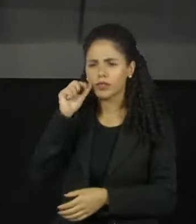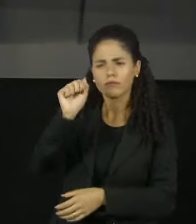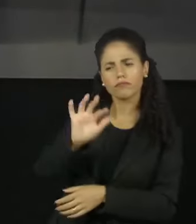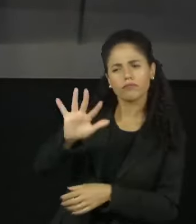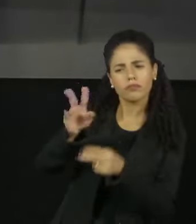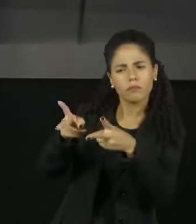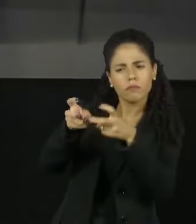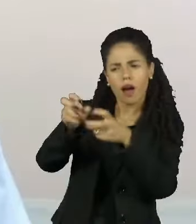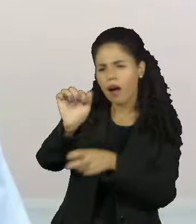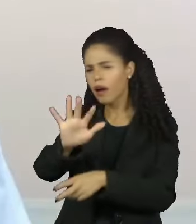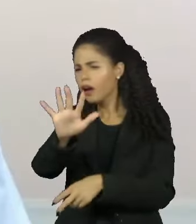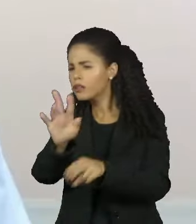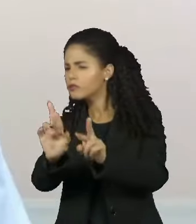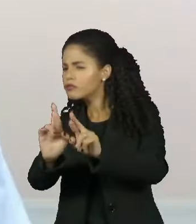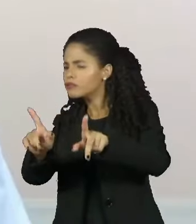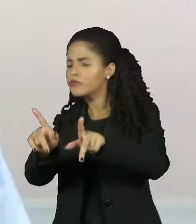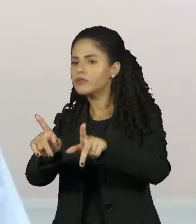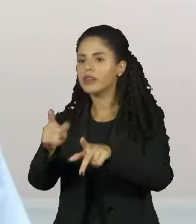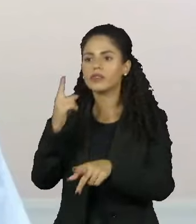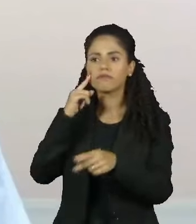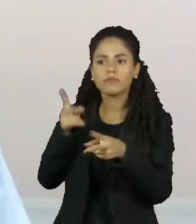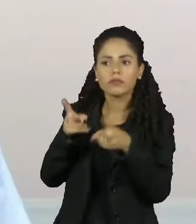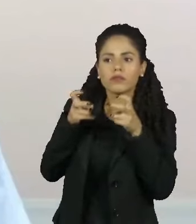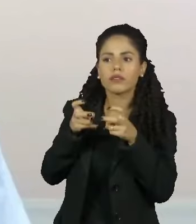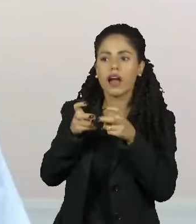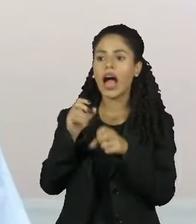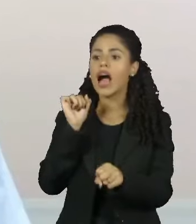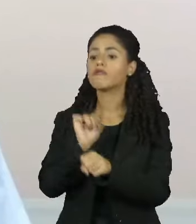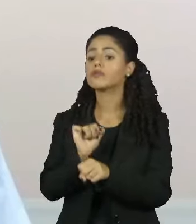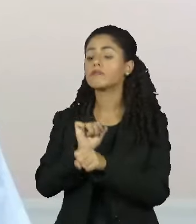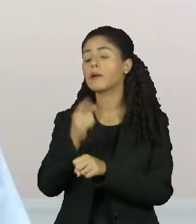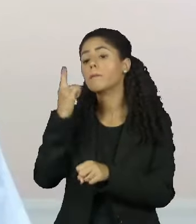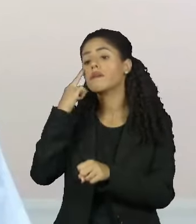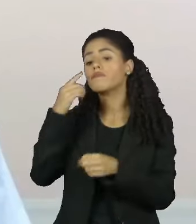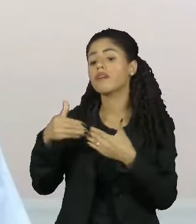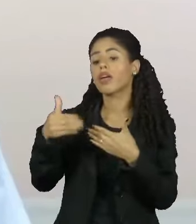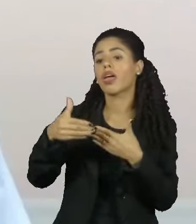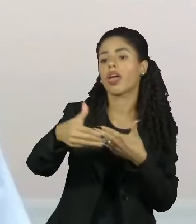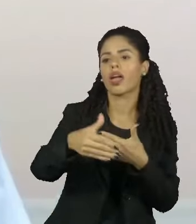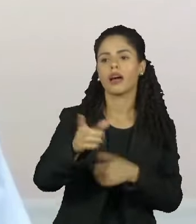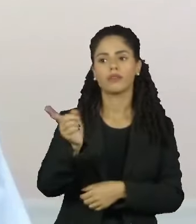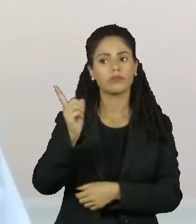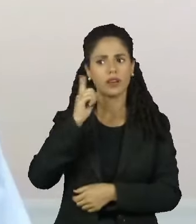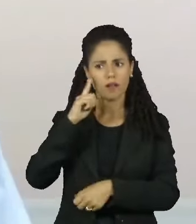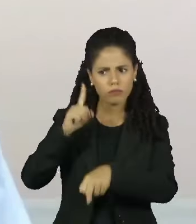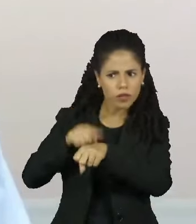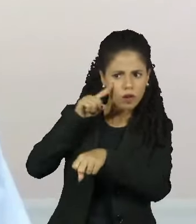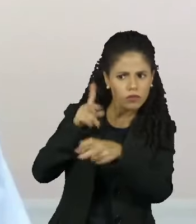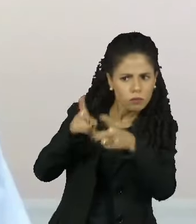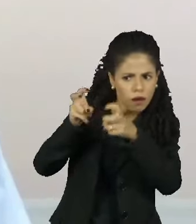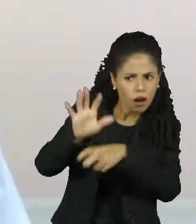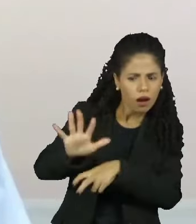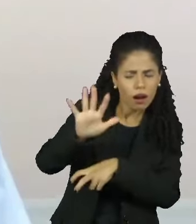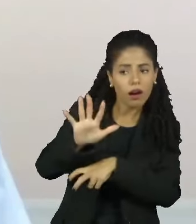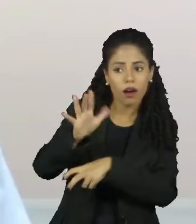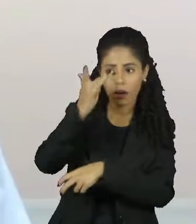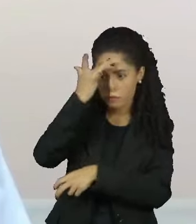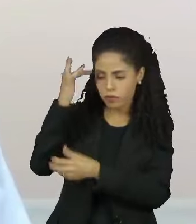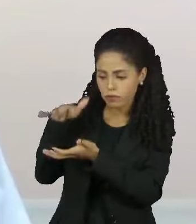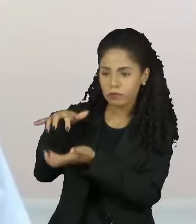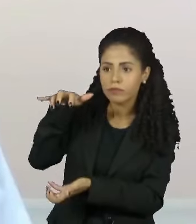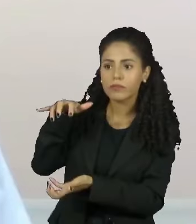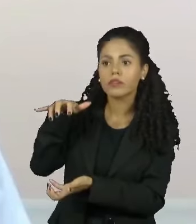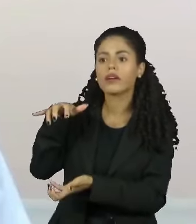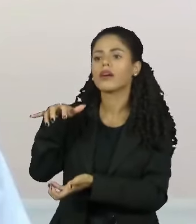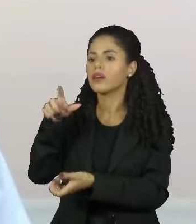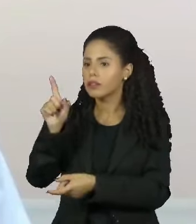de diferente mesmo, de anormal, não esperado na rotina desta pessoa que envelhece. Quando envelhece, eu